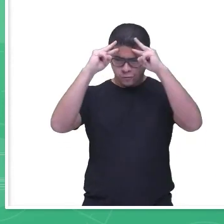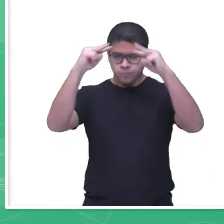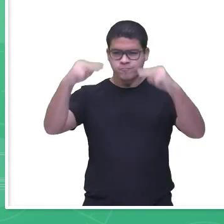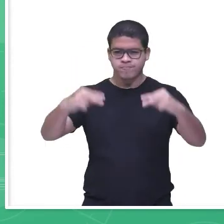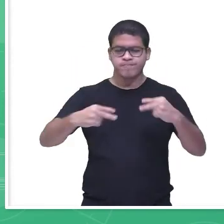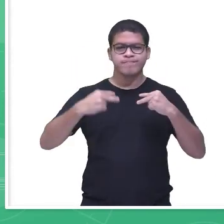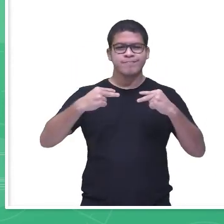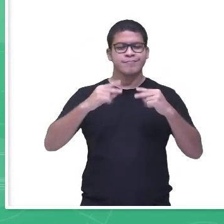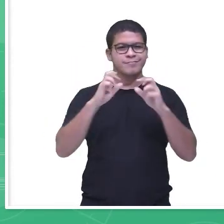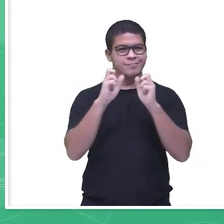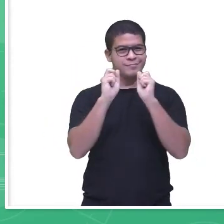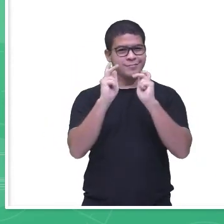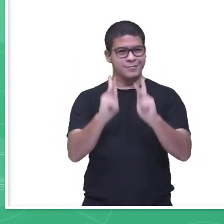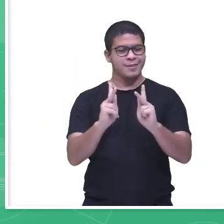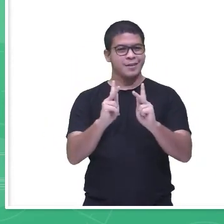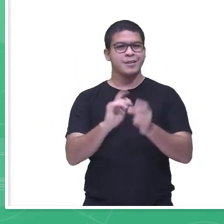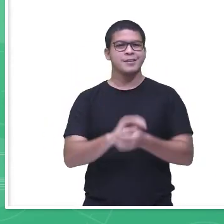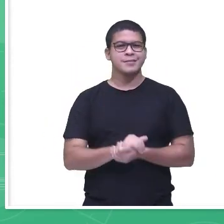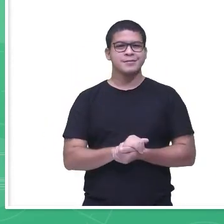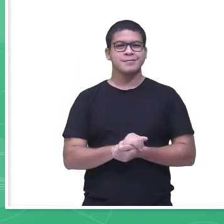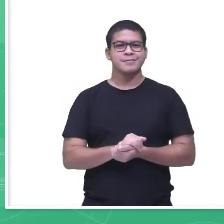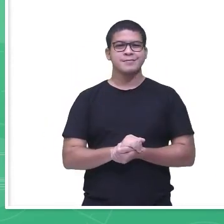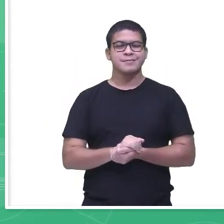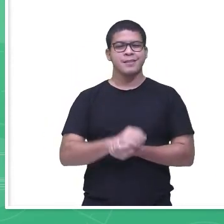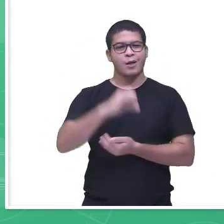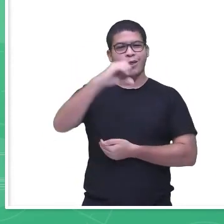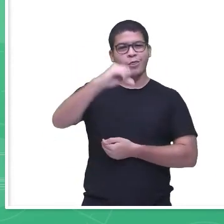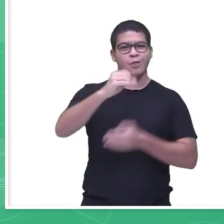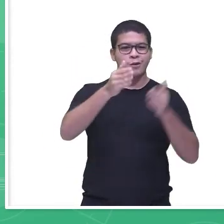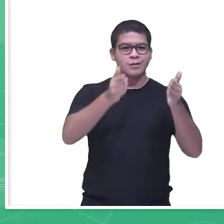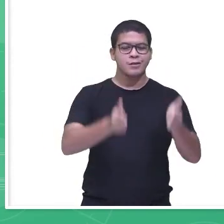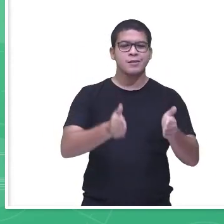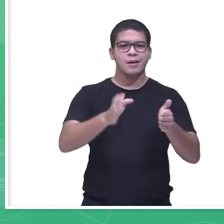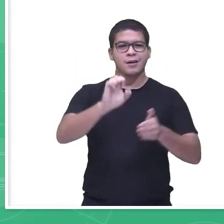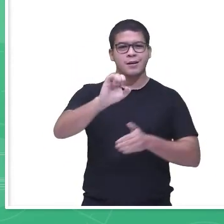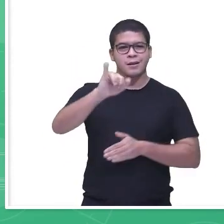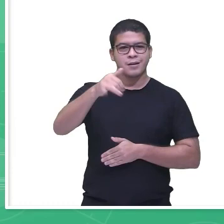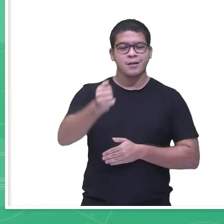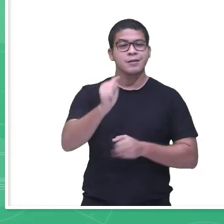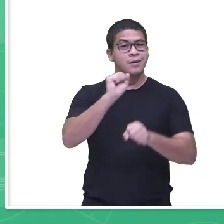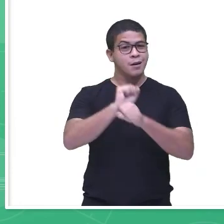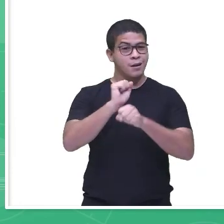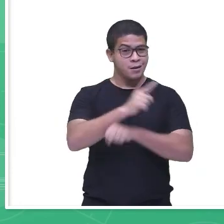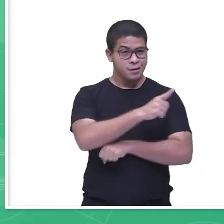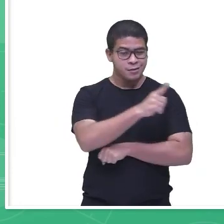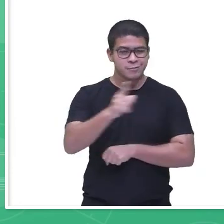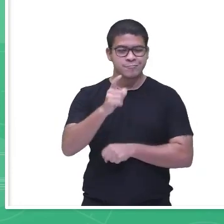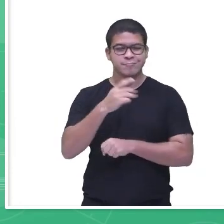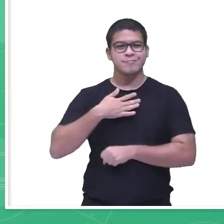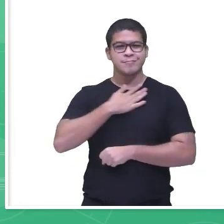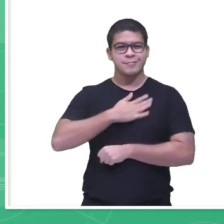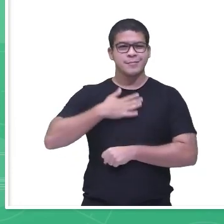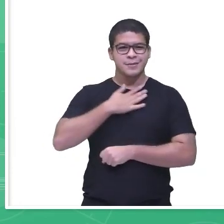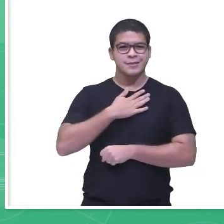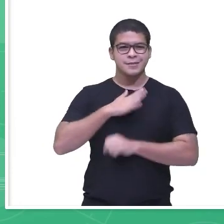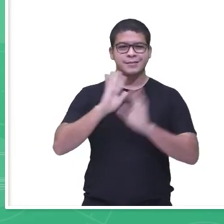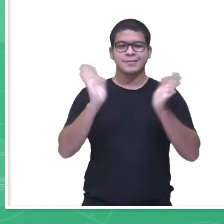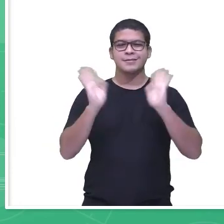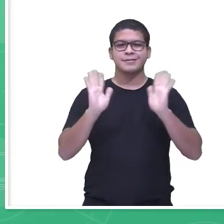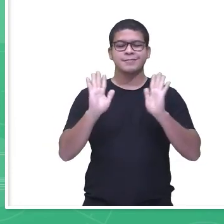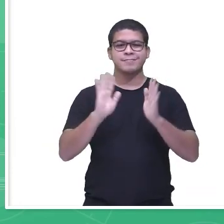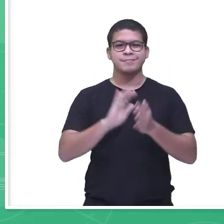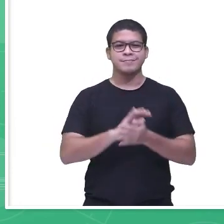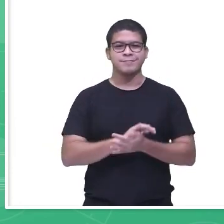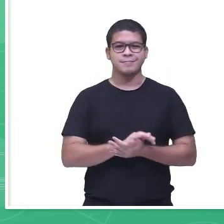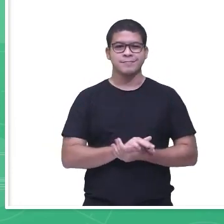pessoal. Perfeito, então, nona etapa, eu espero que tenham gostado da aula de hoje e voltaremos em